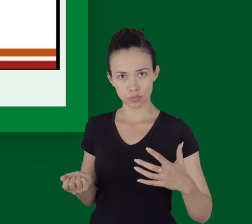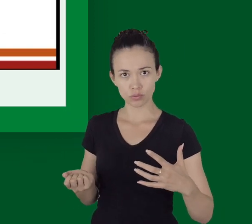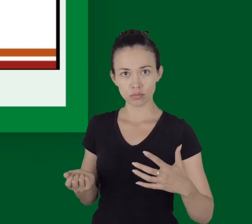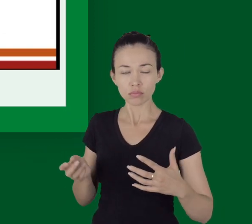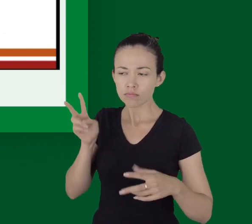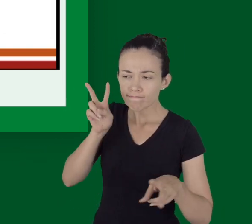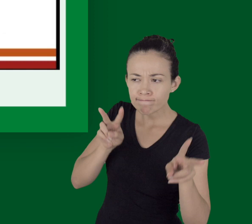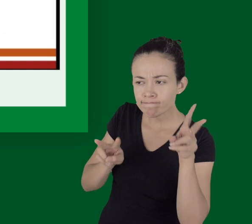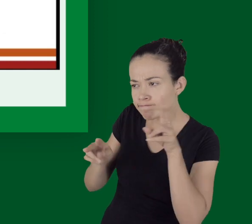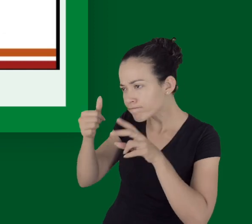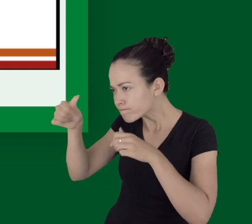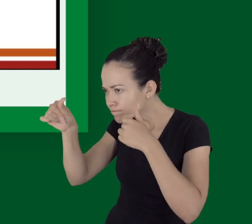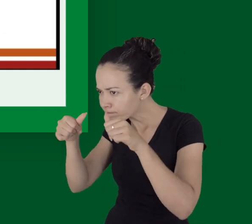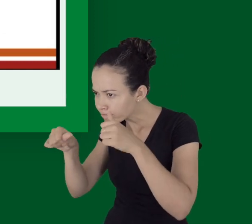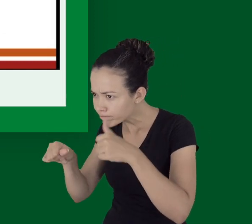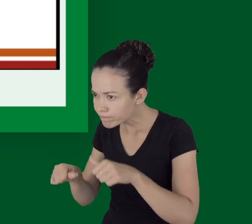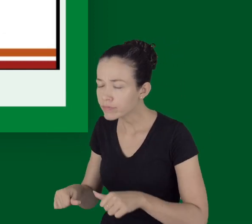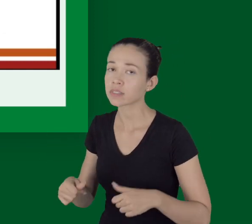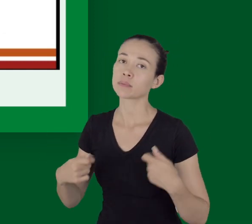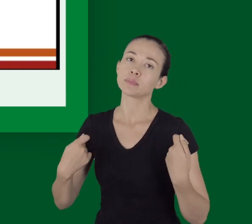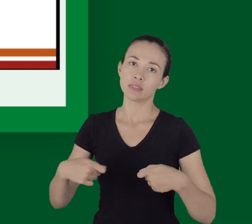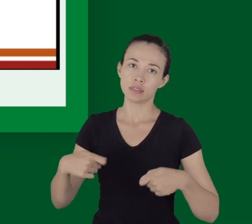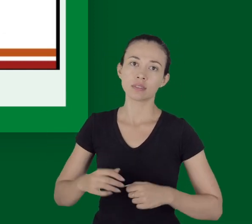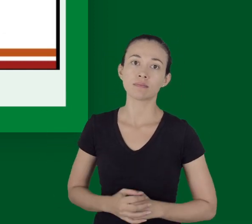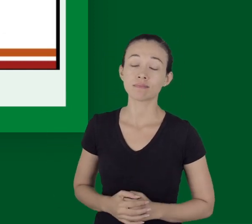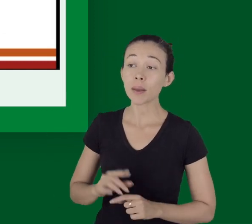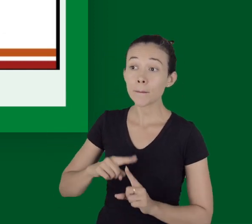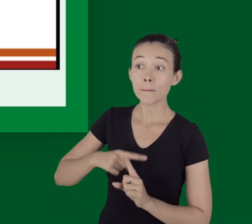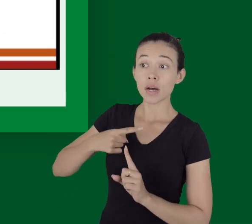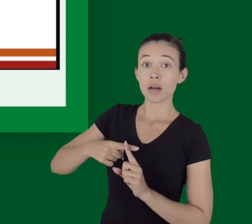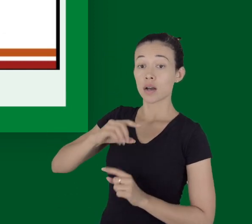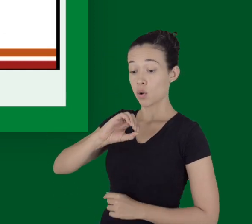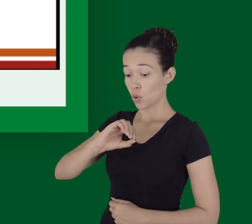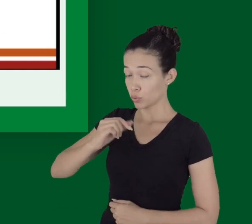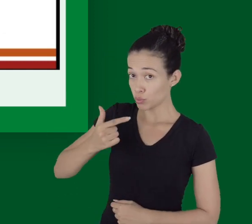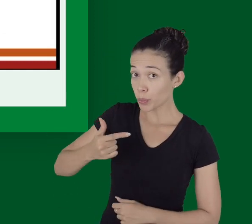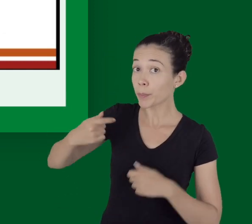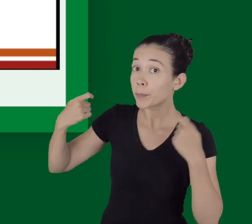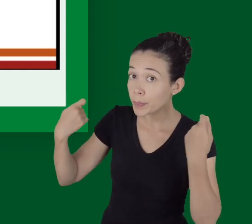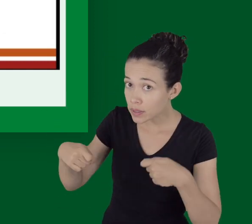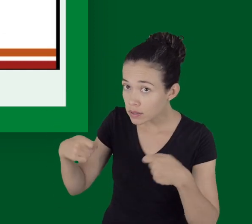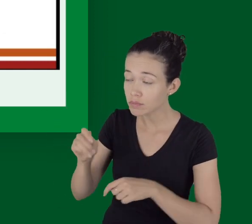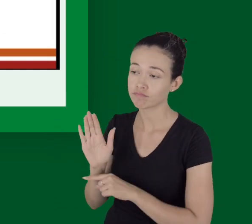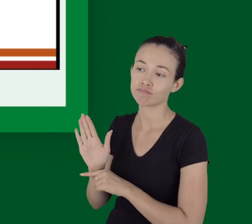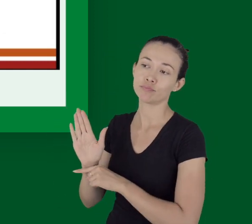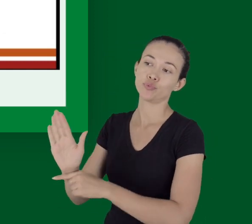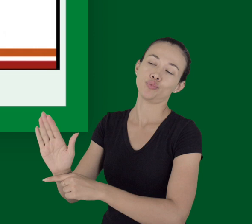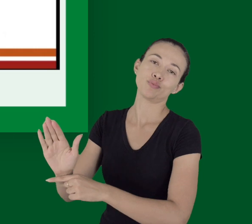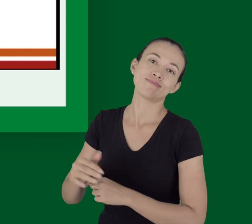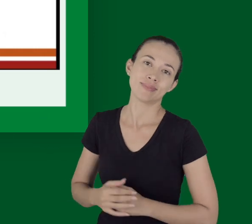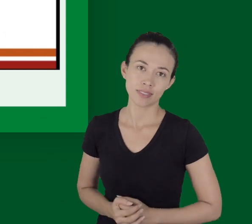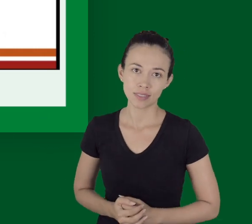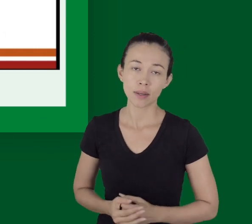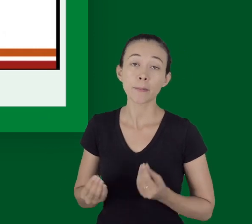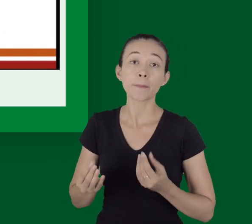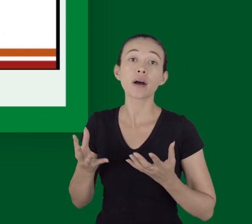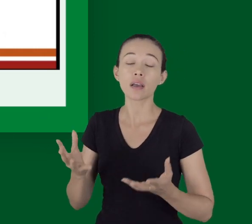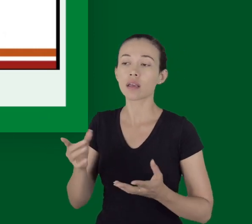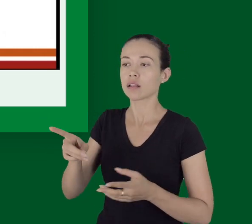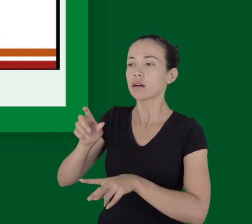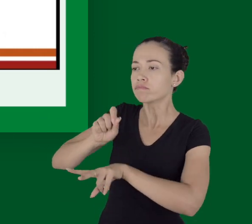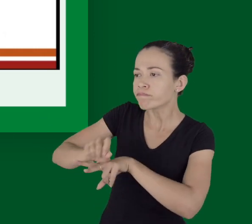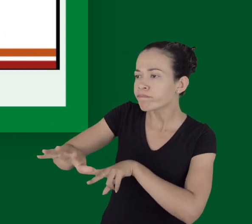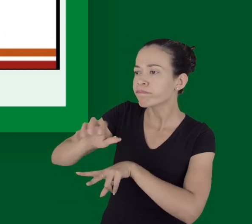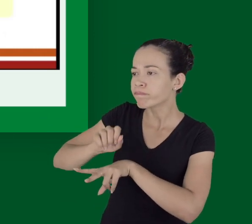respiratória, fornecer suporte de O2 é importante para garantir essa ventilação e indiretamente o fluxo